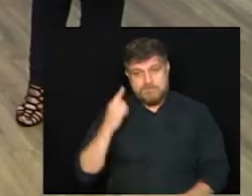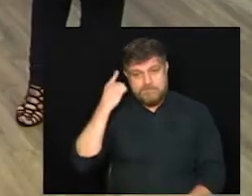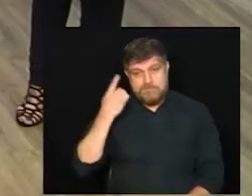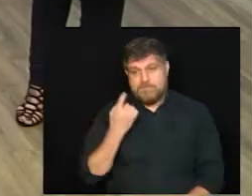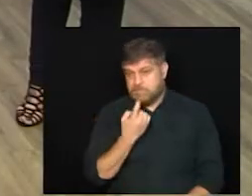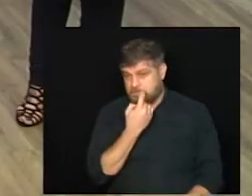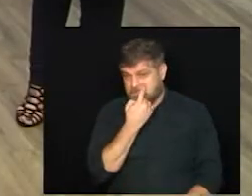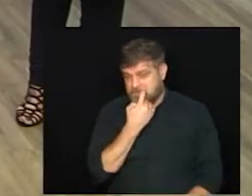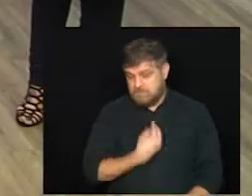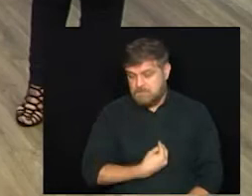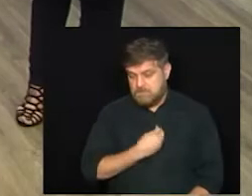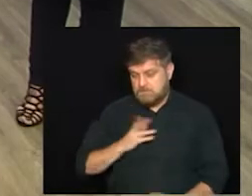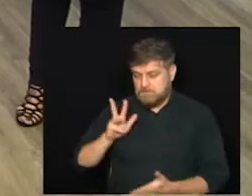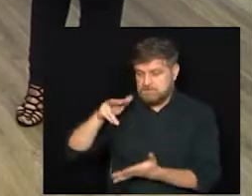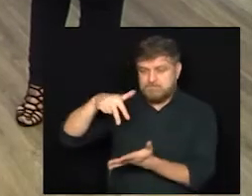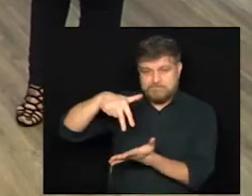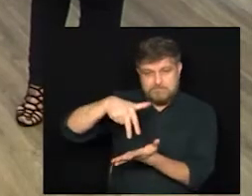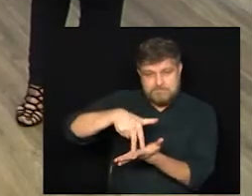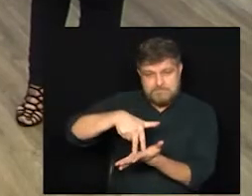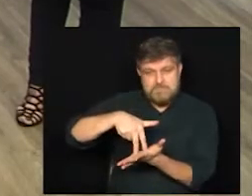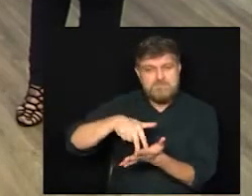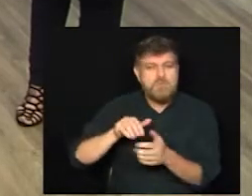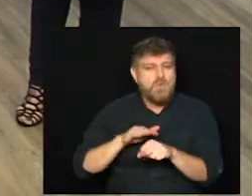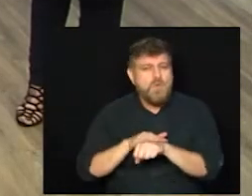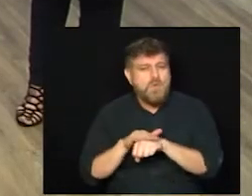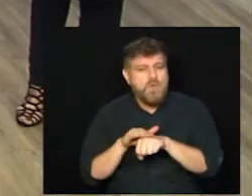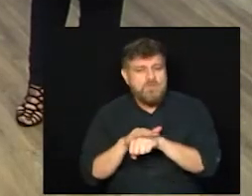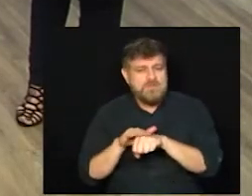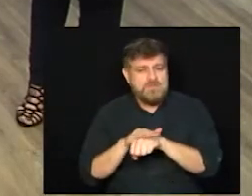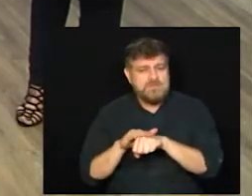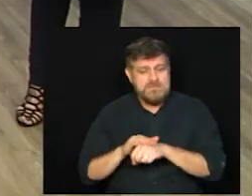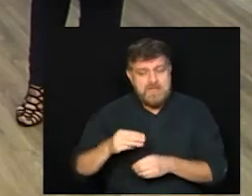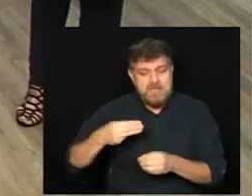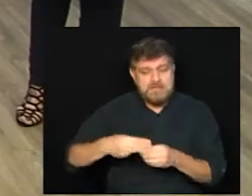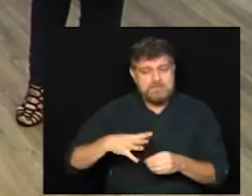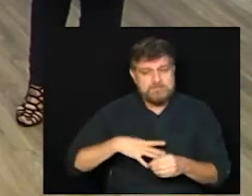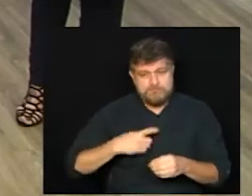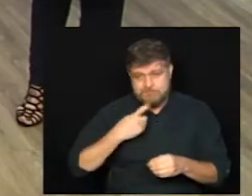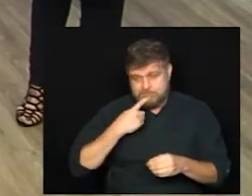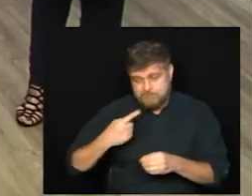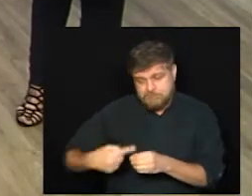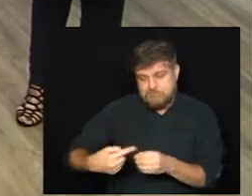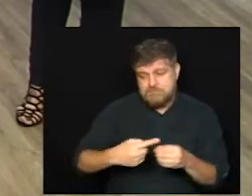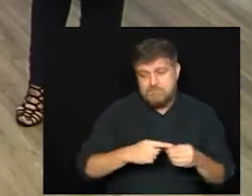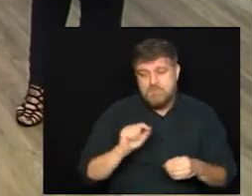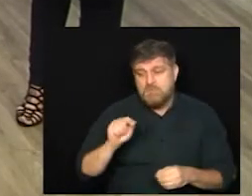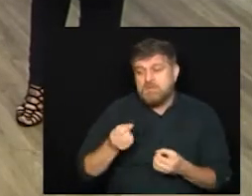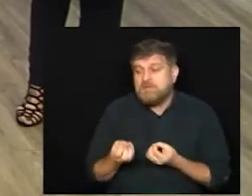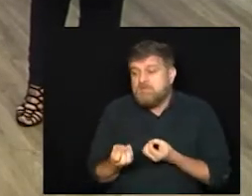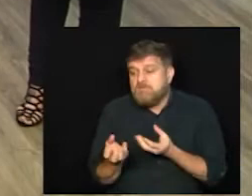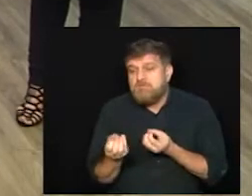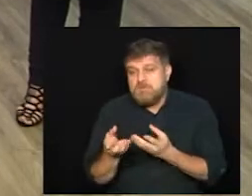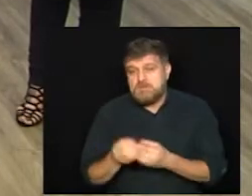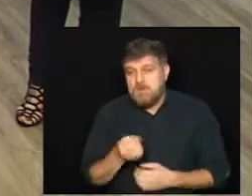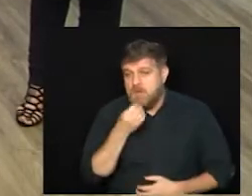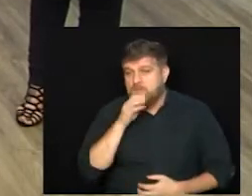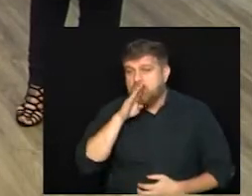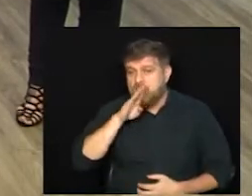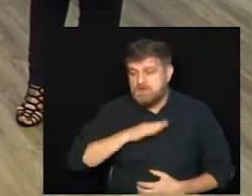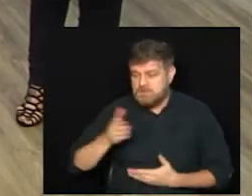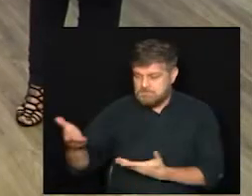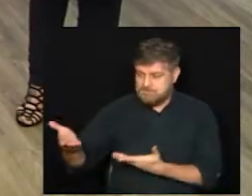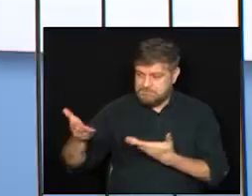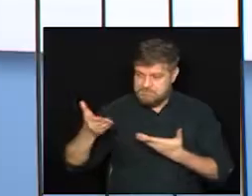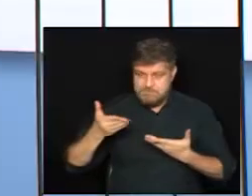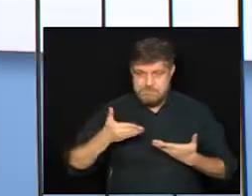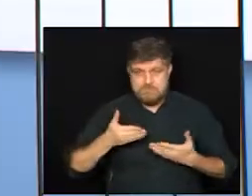nos nossos estúdios. Vamos falar das notícias da metrópole de Campinas. Mirna Abreu, seja bem-vinda e boa tarde. Boa tarde,